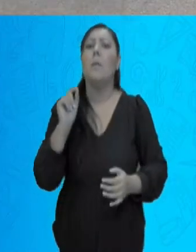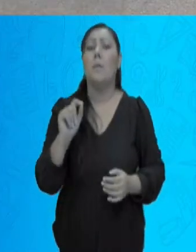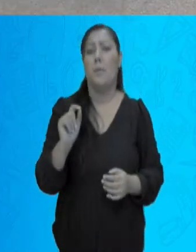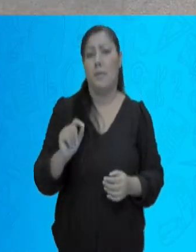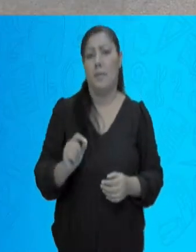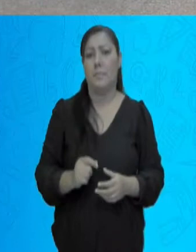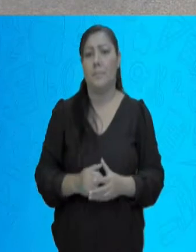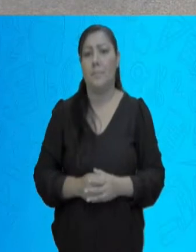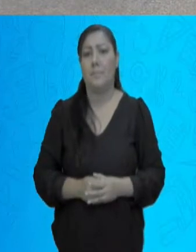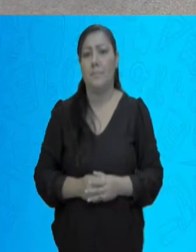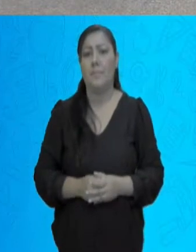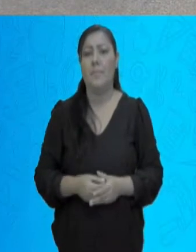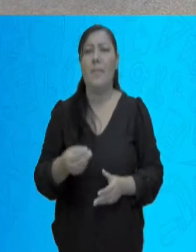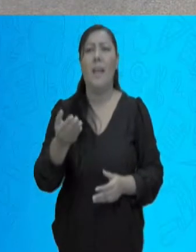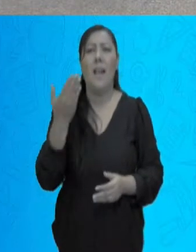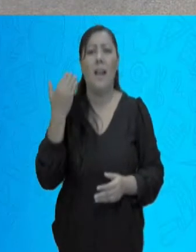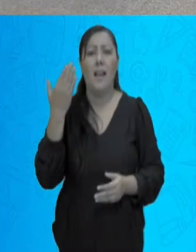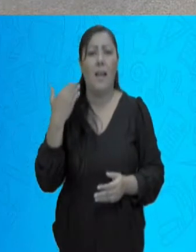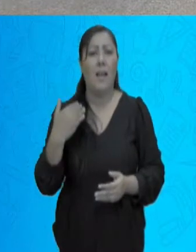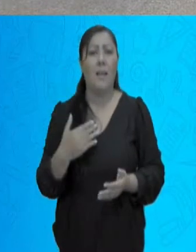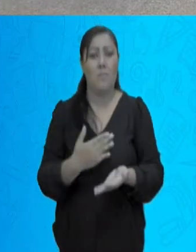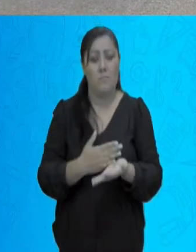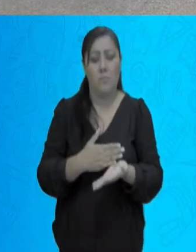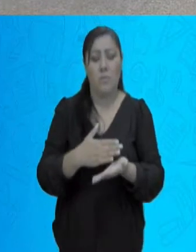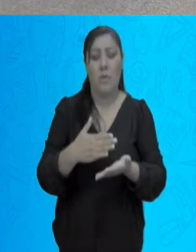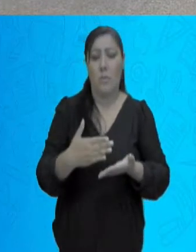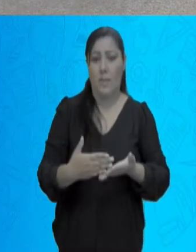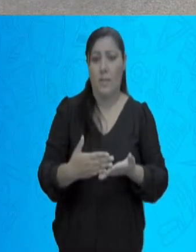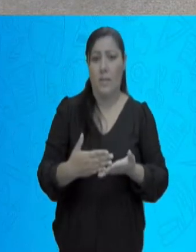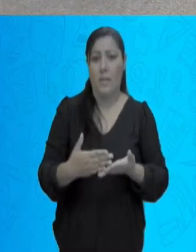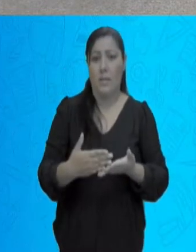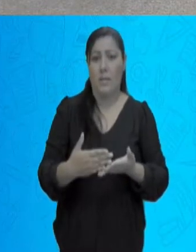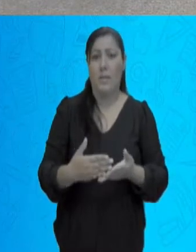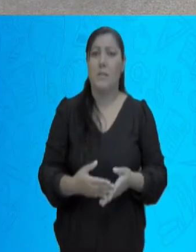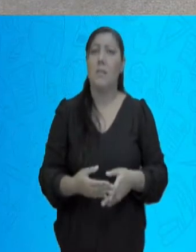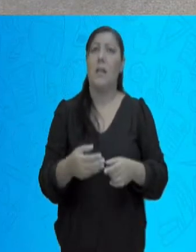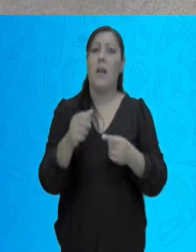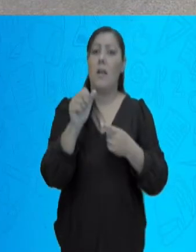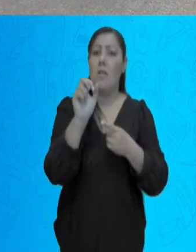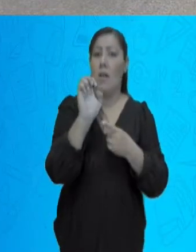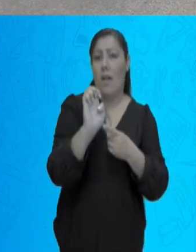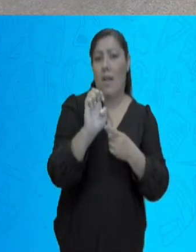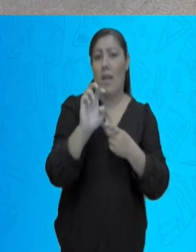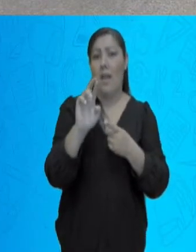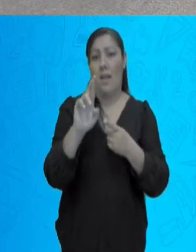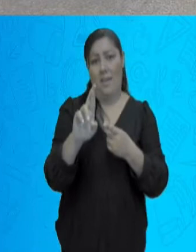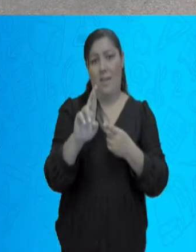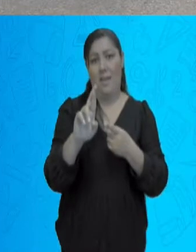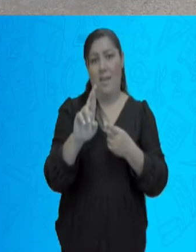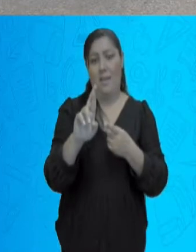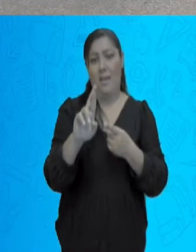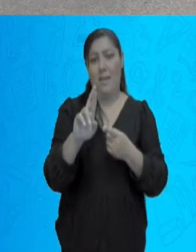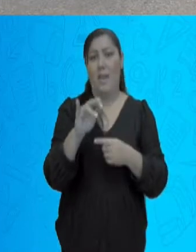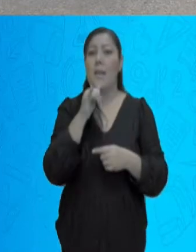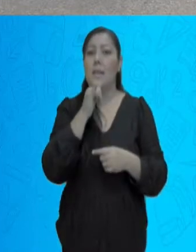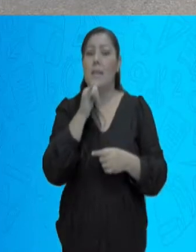que a origem deles, eles terminavam em ER. Por exemplo, o verbo pôr.